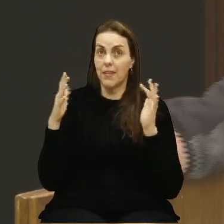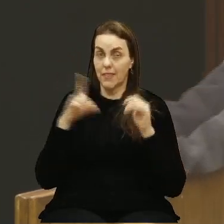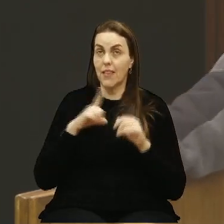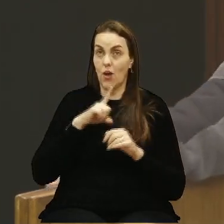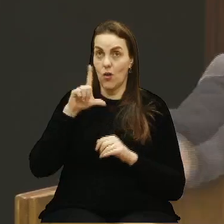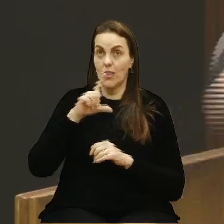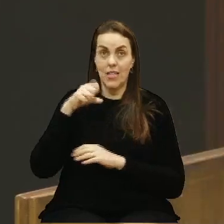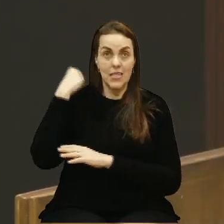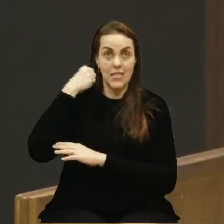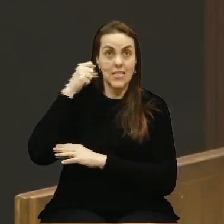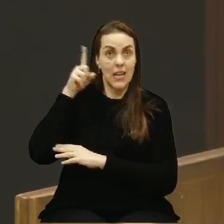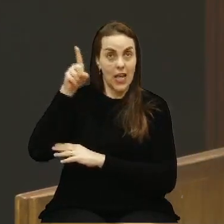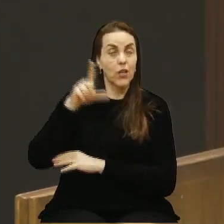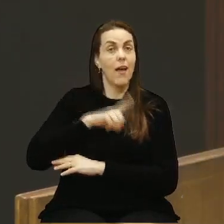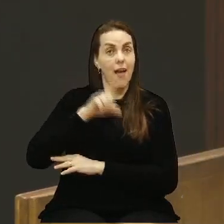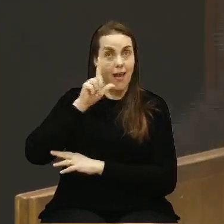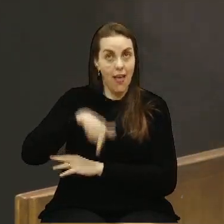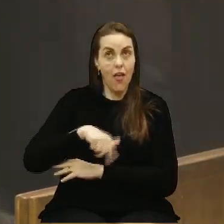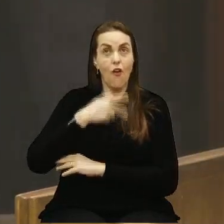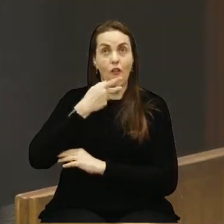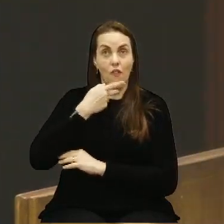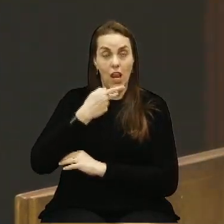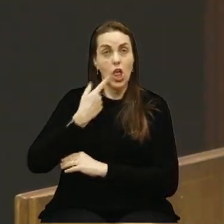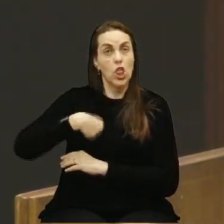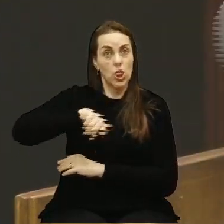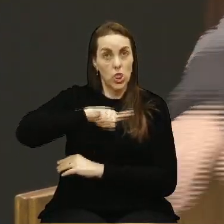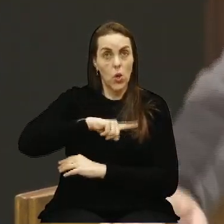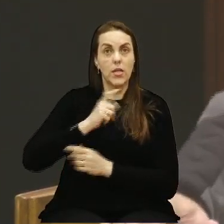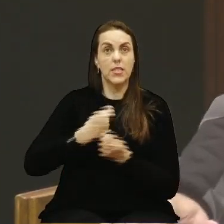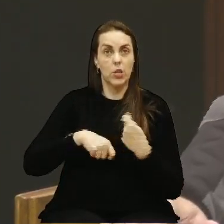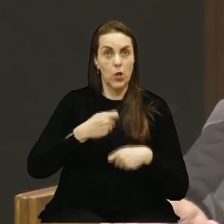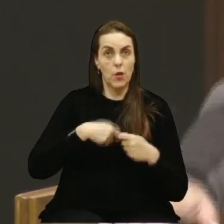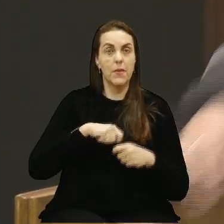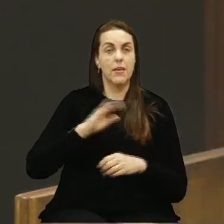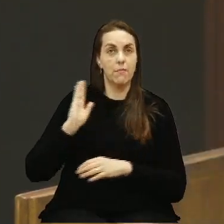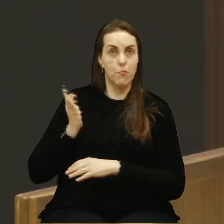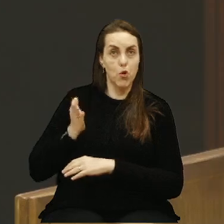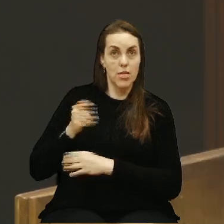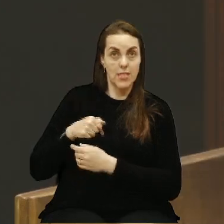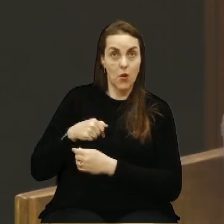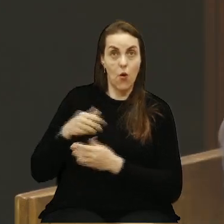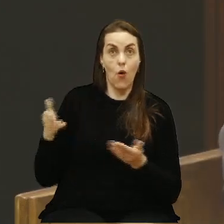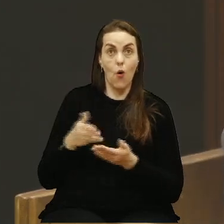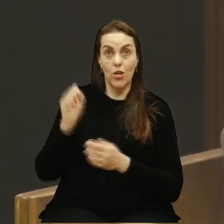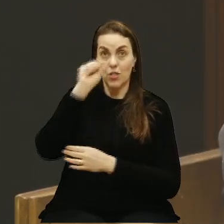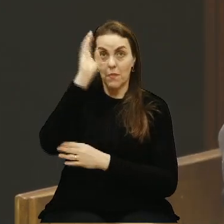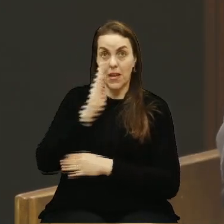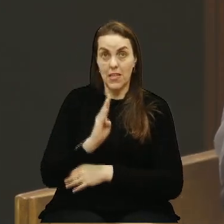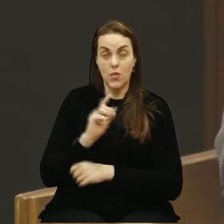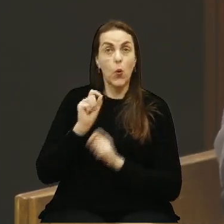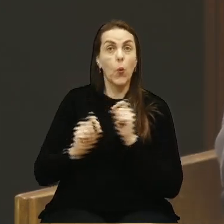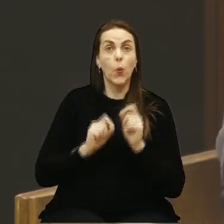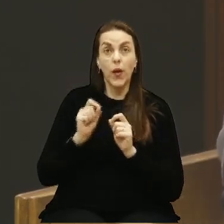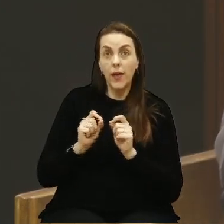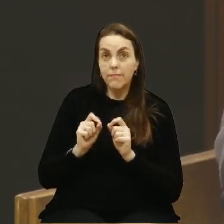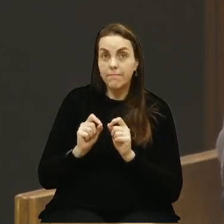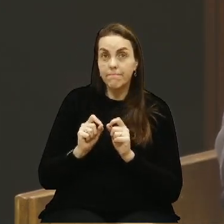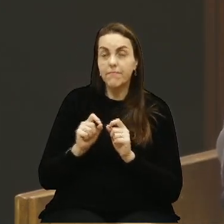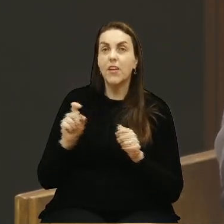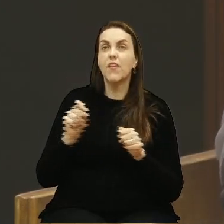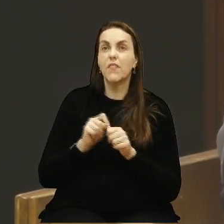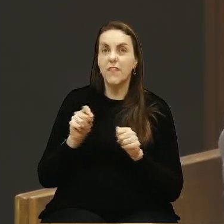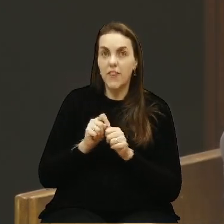Senado da República, eu falei, nós sofreremos sanções econômicas, que é o que todos lembram. Hoje o Brasil foi oficiado, sabe por quê? Porque promoveu